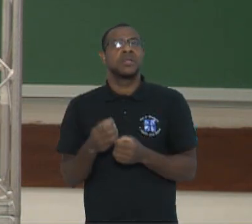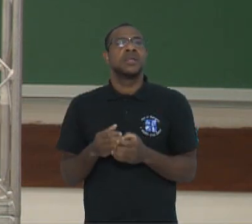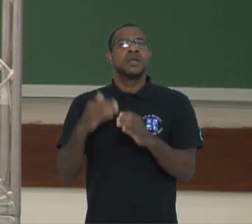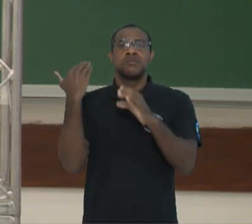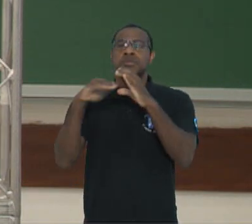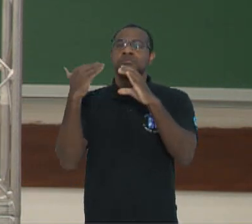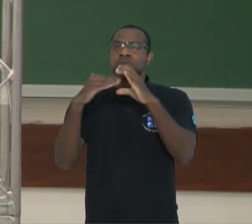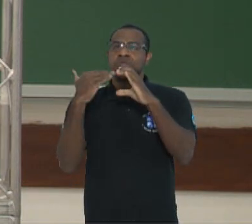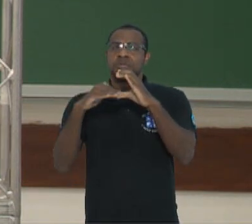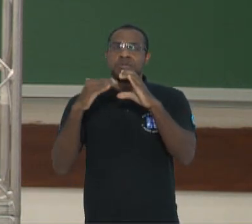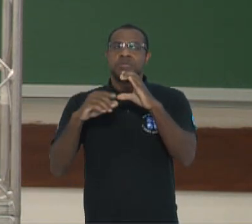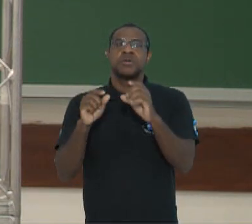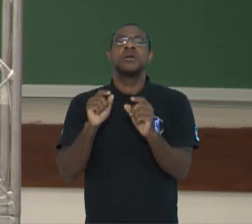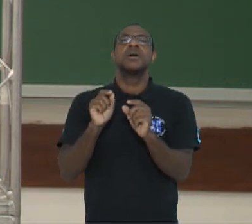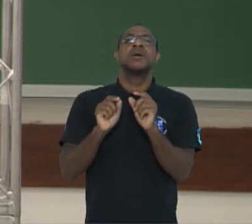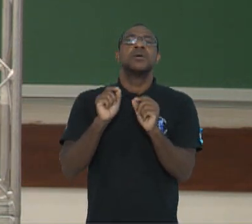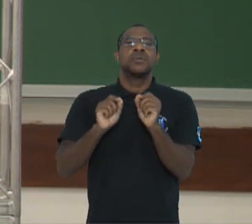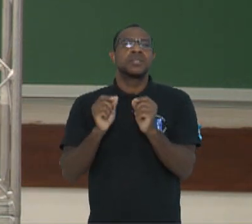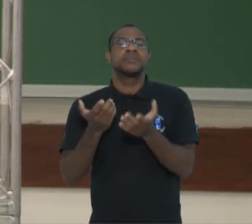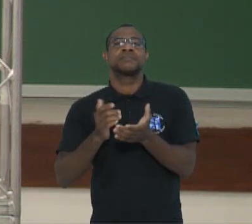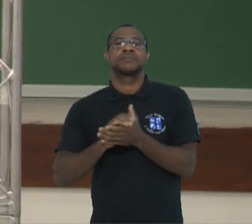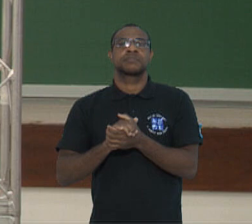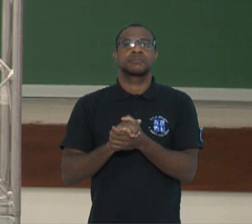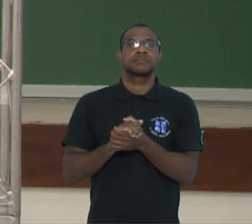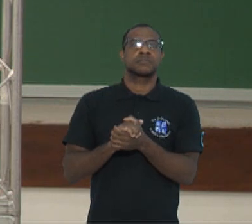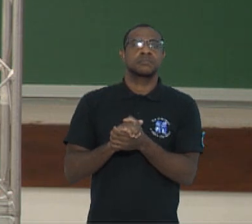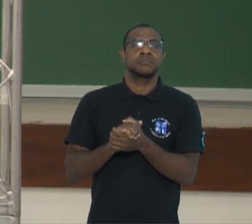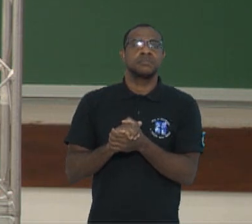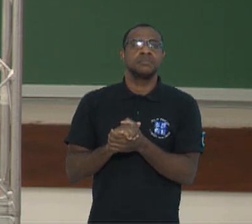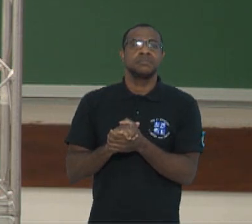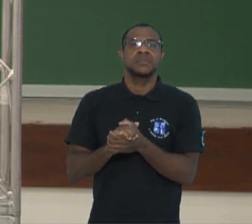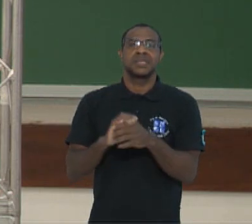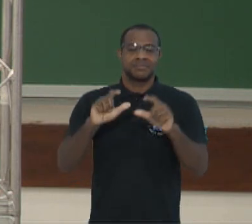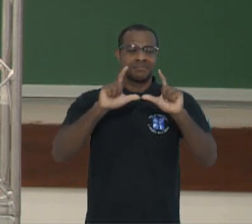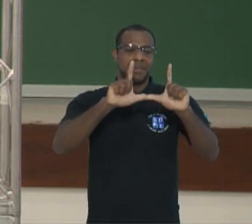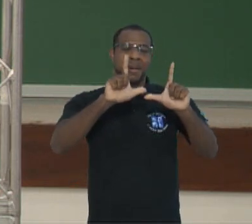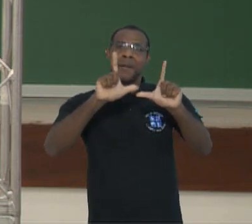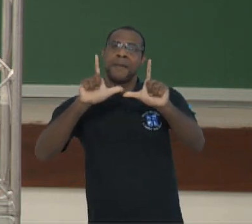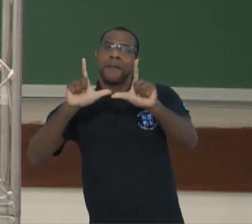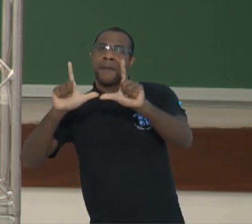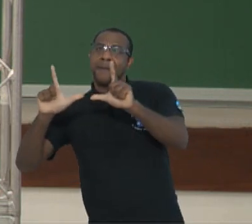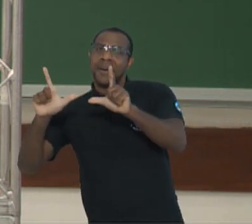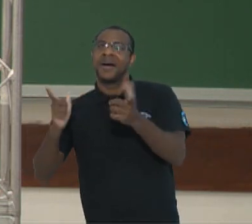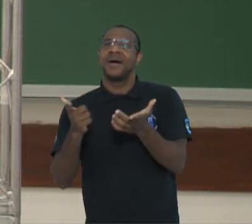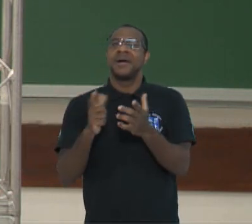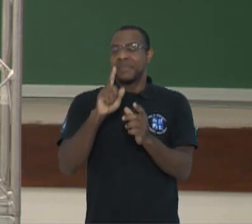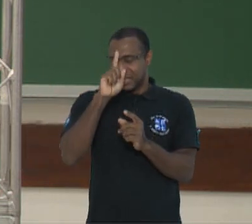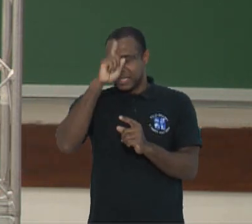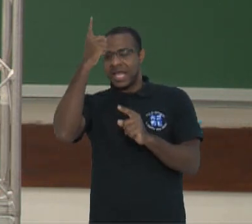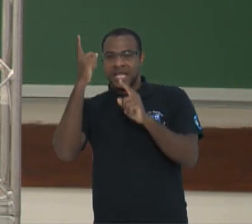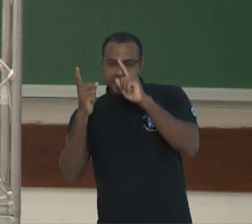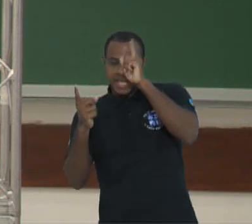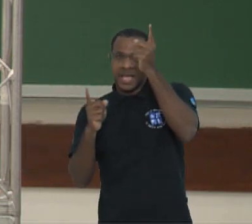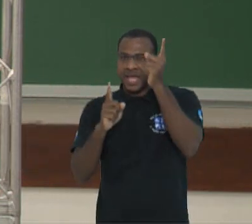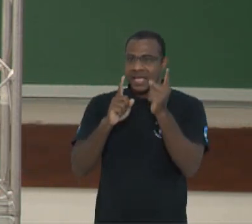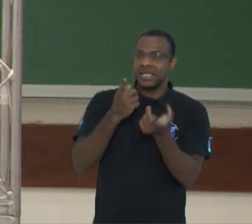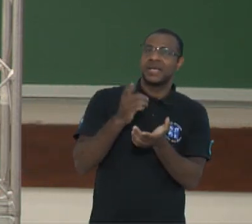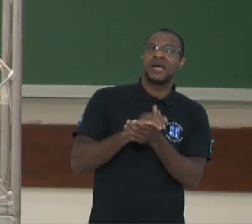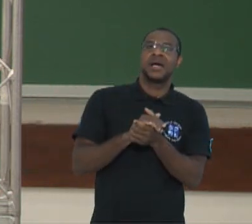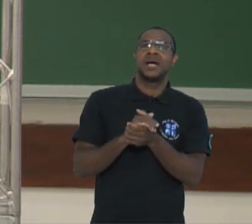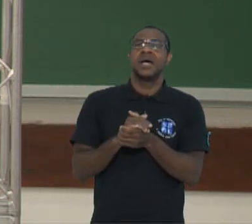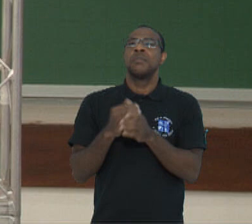recebem diariamente, vão receber diariamente, caso acessem, essas tirinhas dele, sempre trazendo uma ideia, sempre trazendo